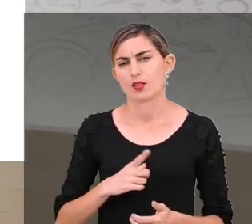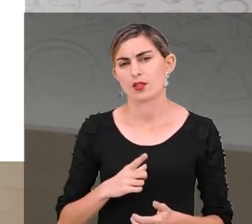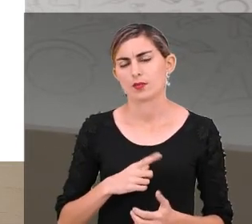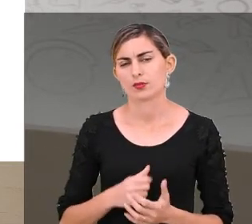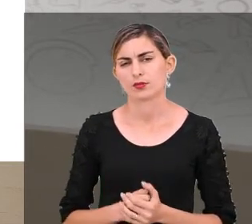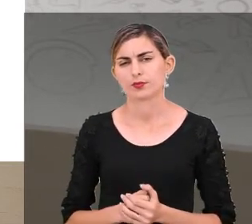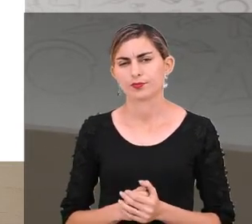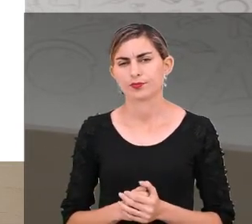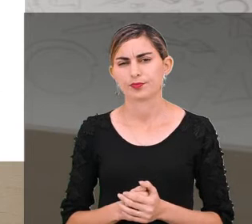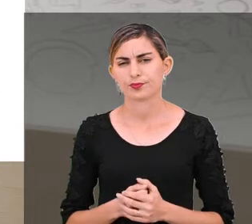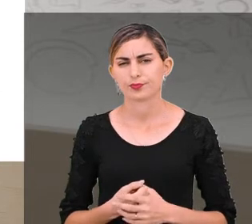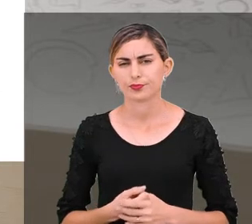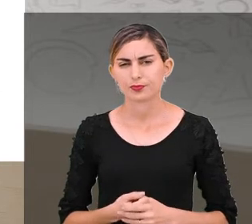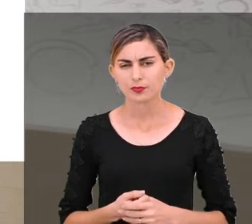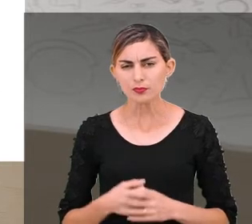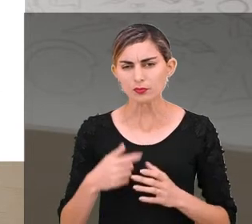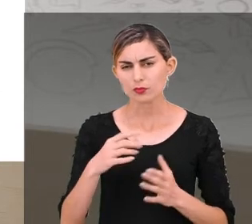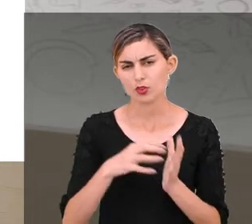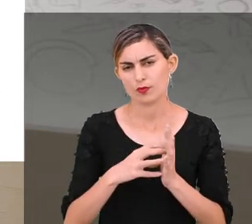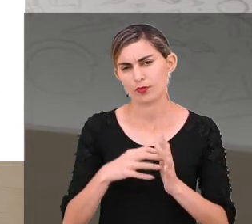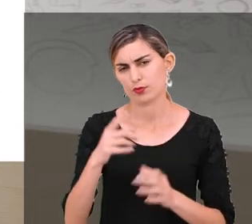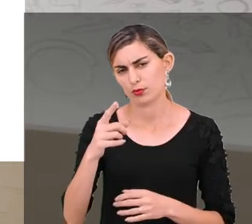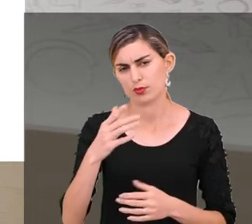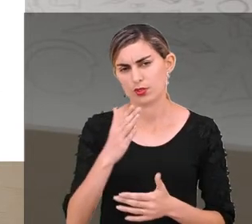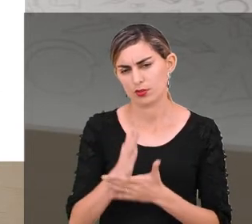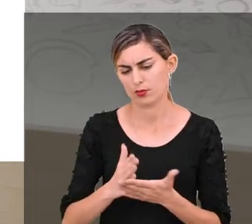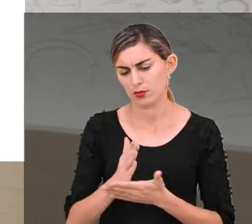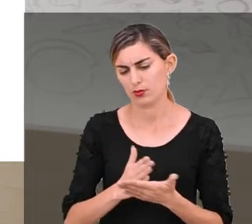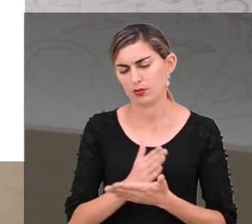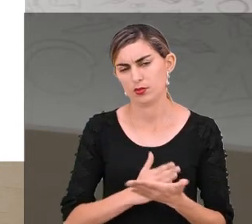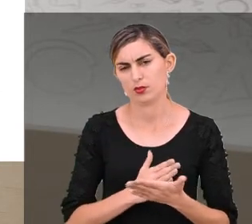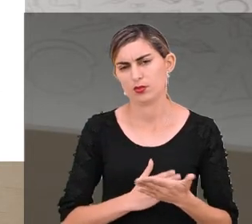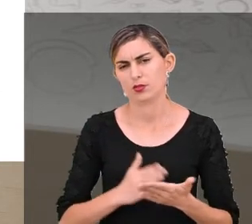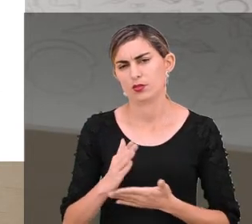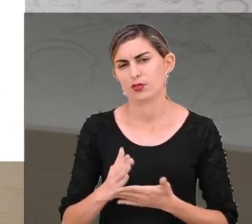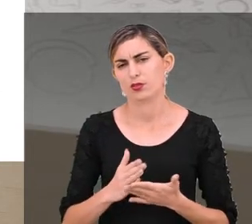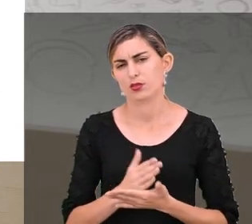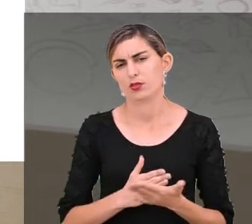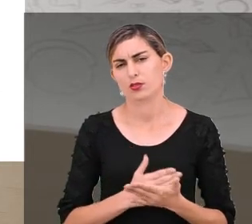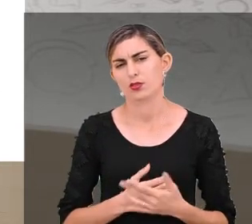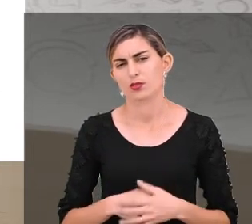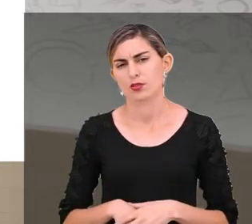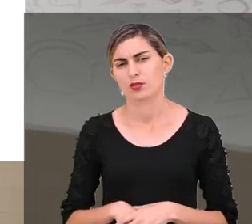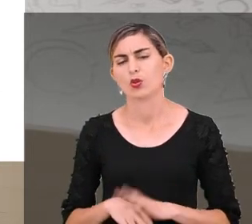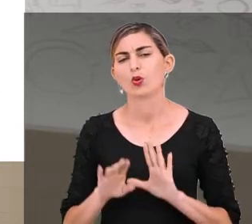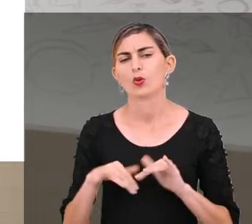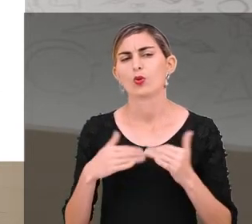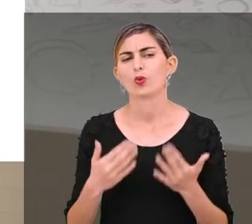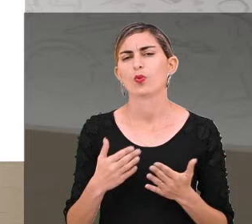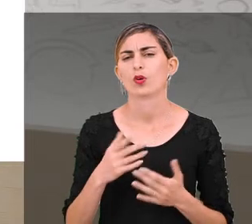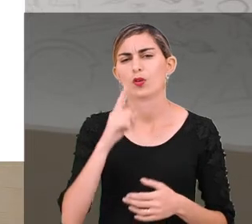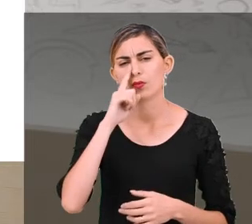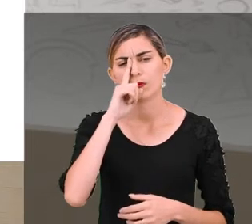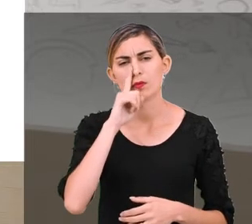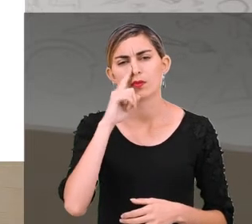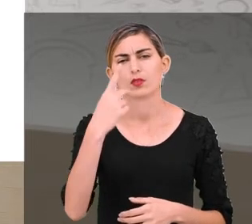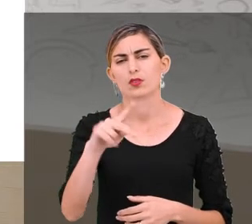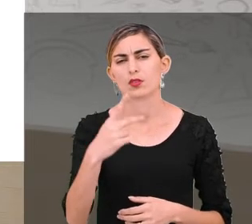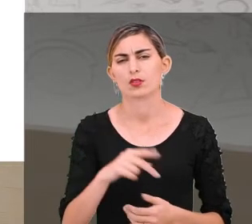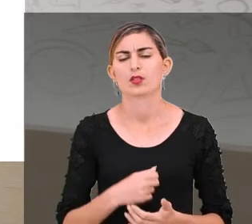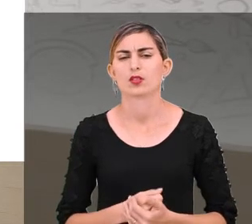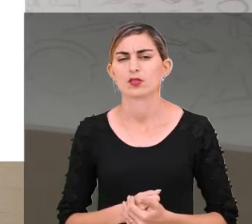nós temos um funcionário fazendo o corte dessa carne. Qual seria o fator de